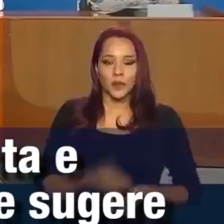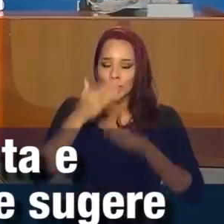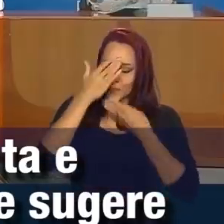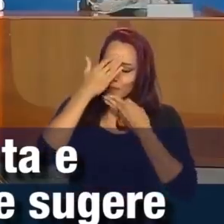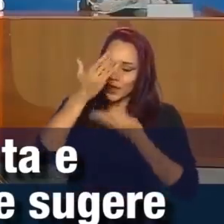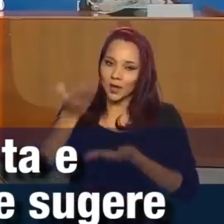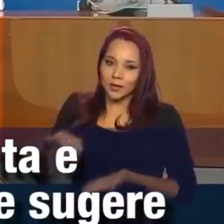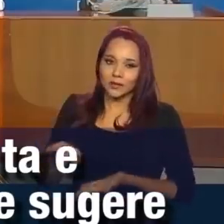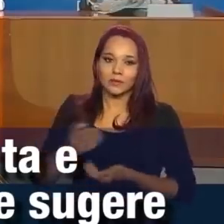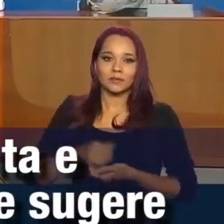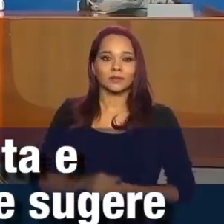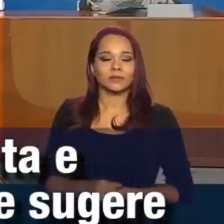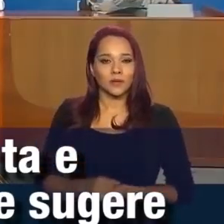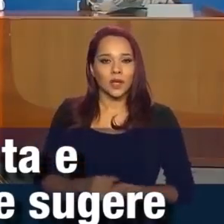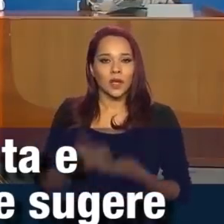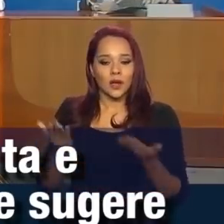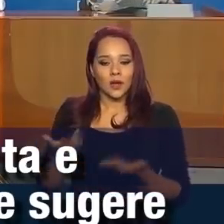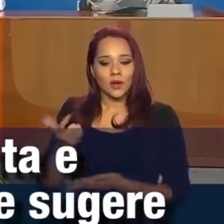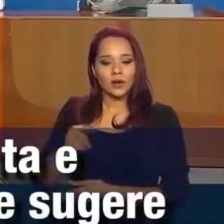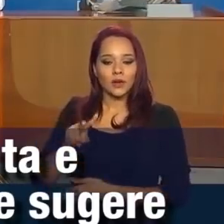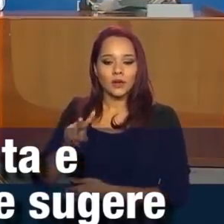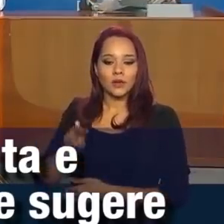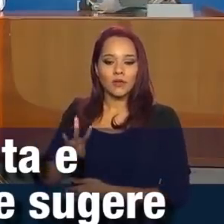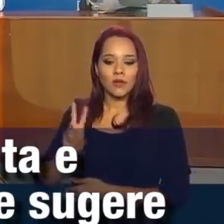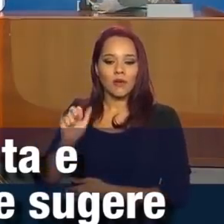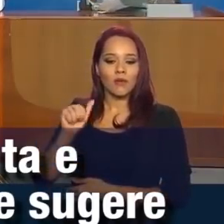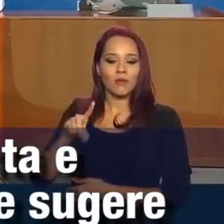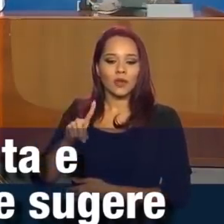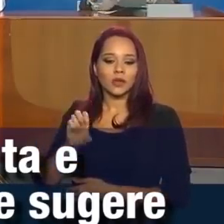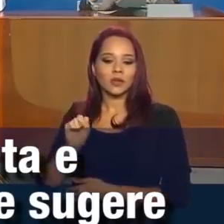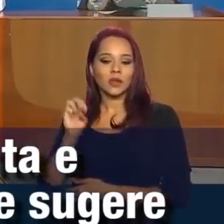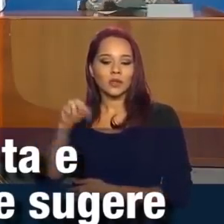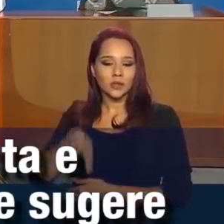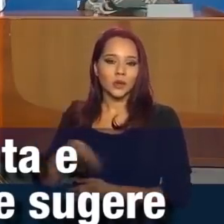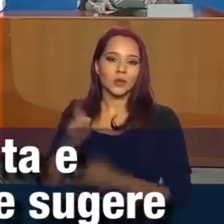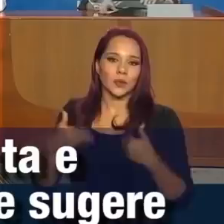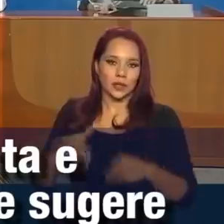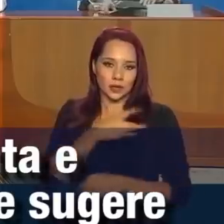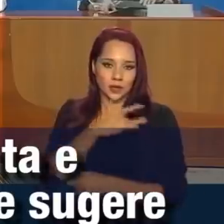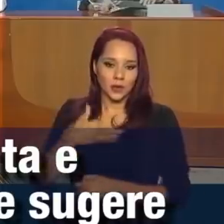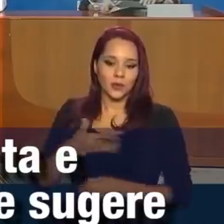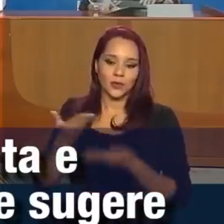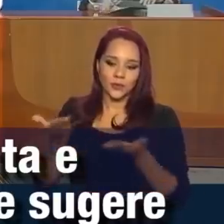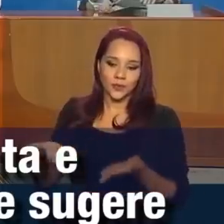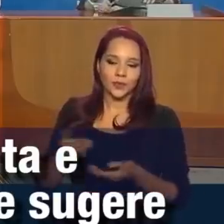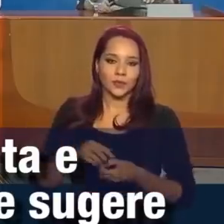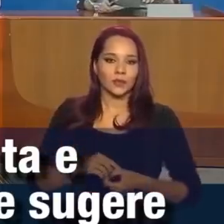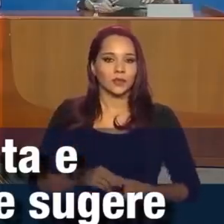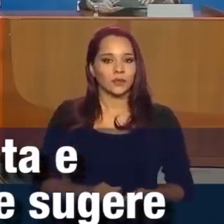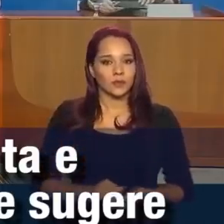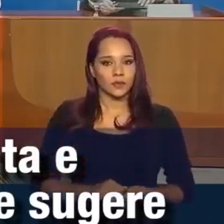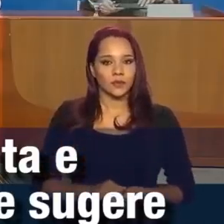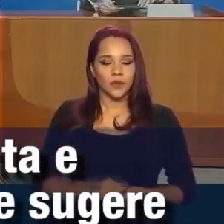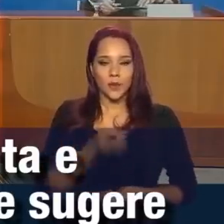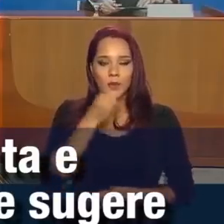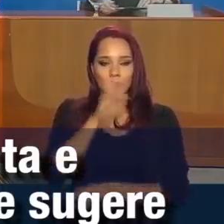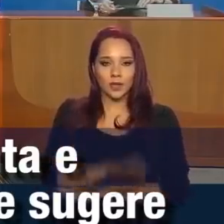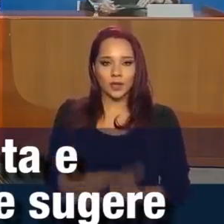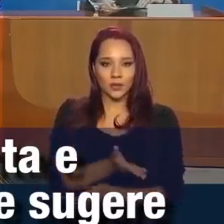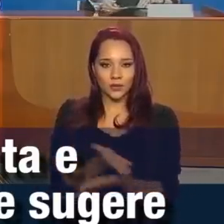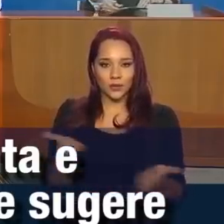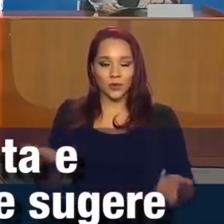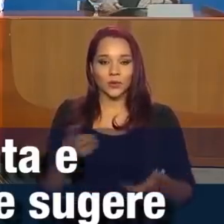Doutor Otávio. Senhor Wanderson Oliveira, secretário de Vigilância em Saúde do Ministério da Saúde, por favor. Boa tarde a